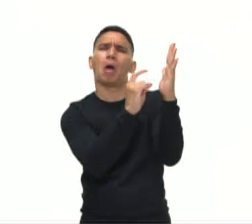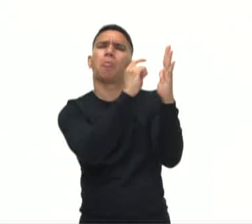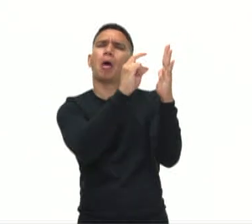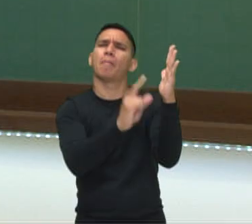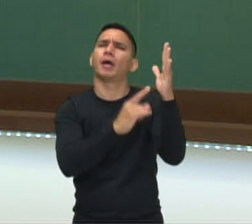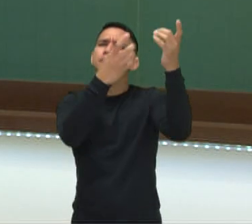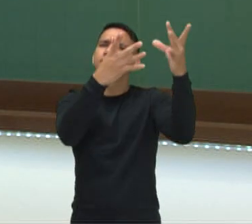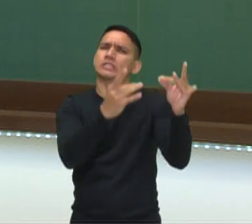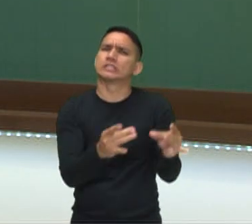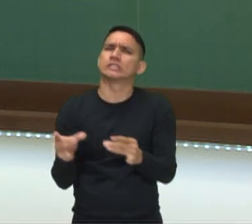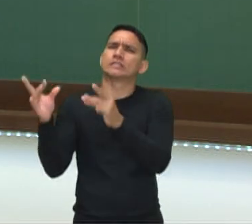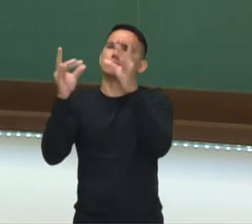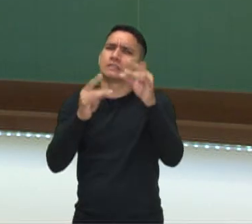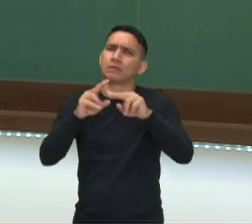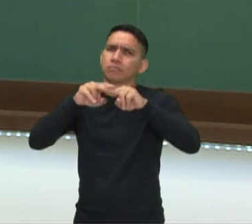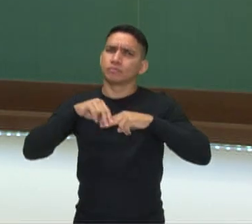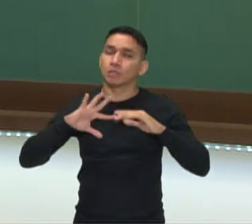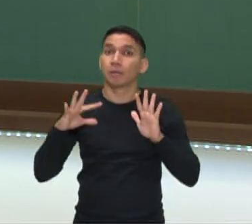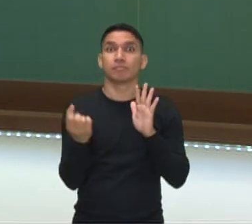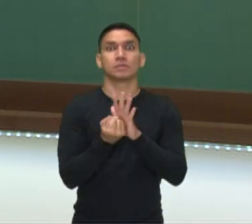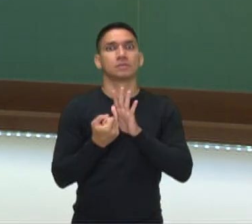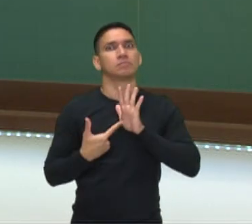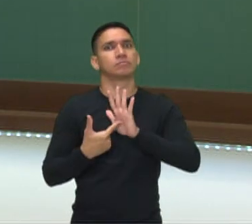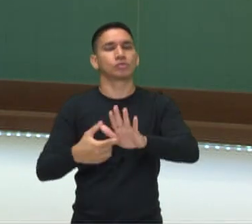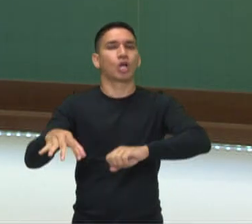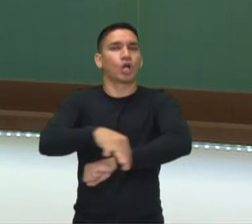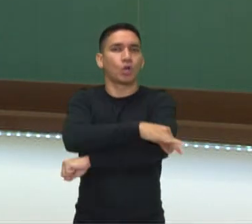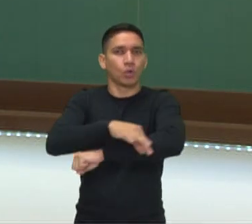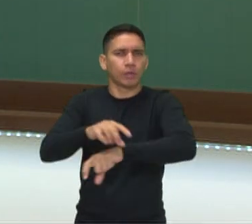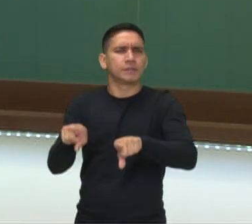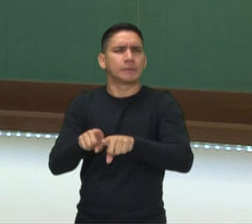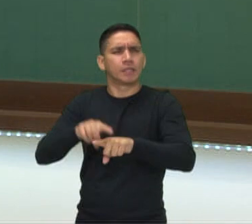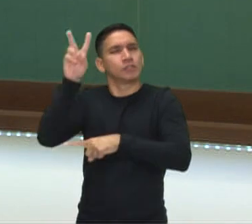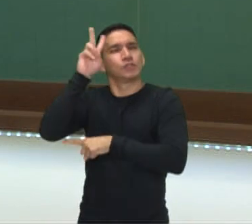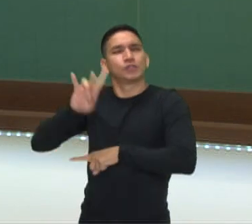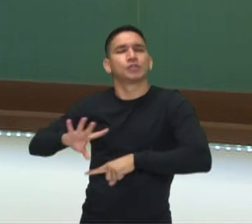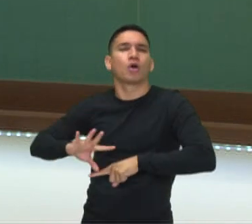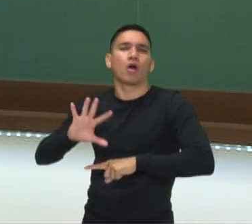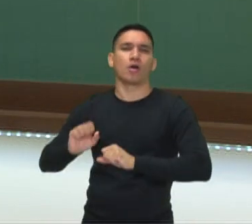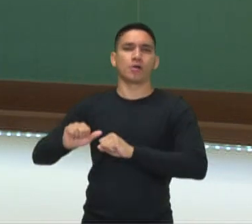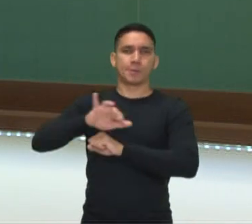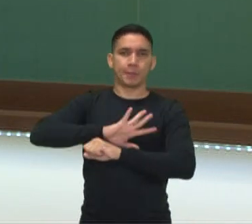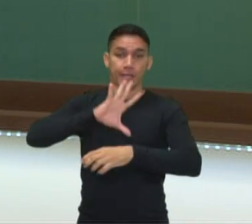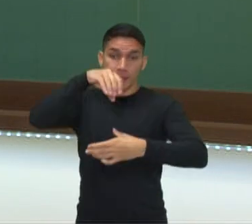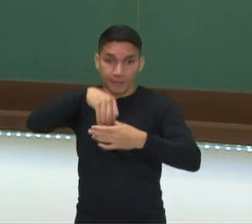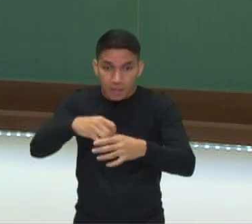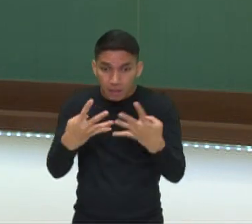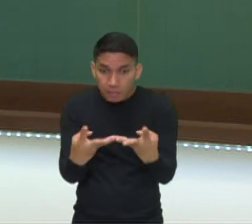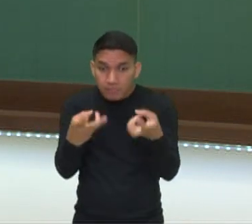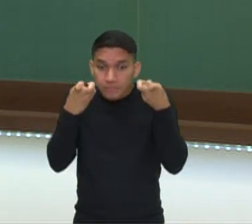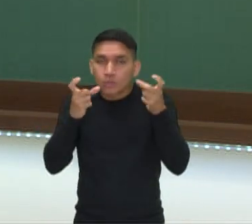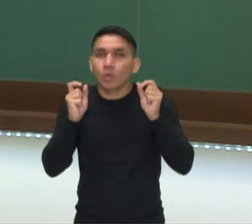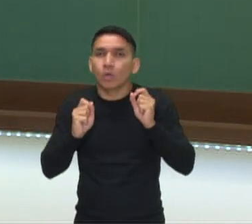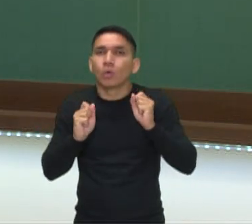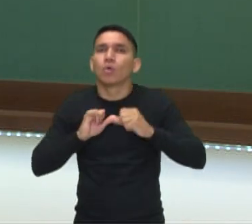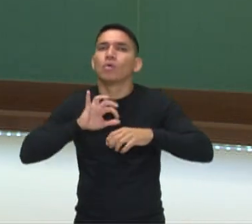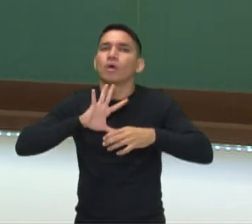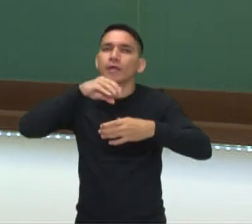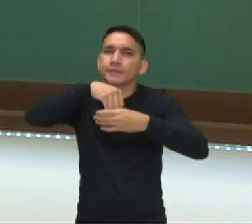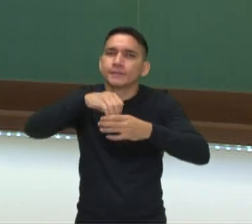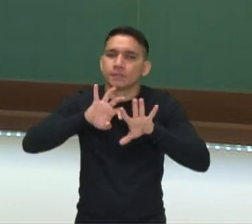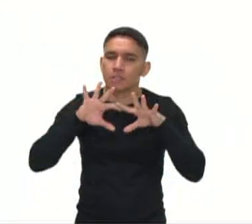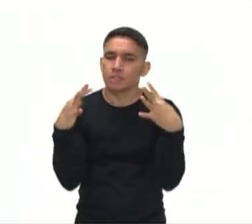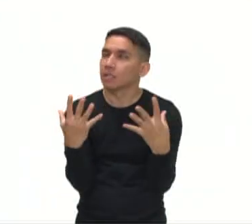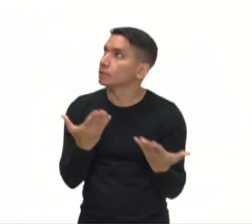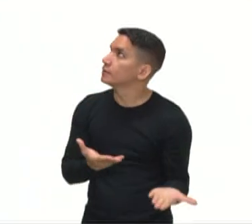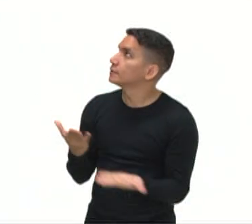Então o Coliseu ele é um marco contando a história da arquitetura e contando a história de Roma em si. E dentro desse Coliseu que nós vamos ver exatamente a questão